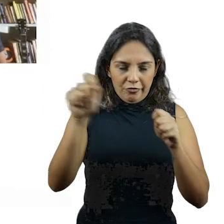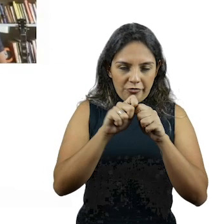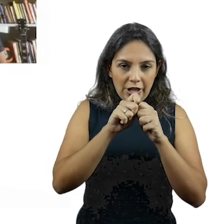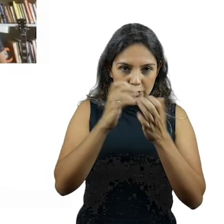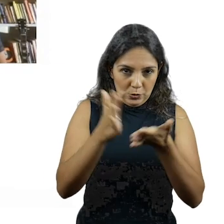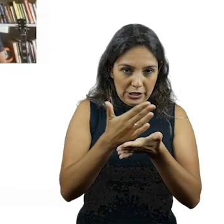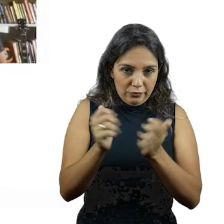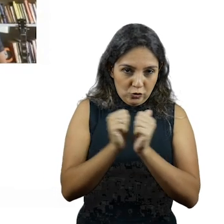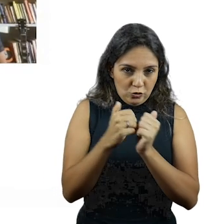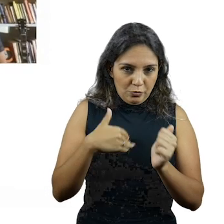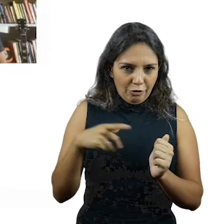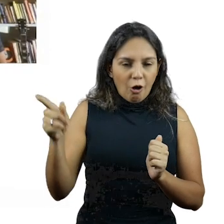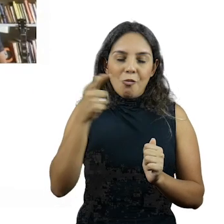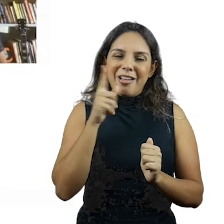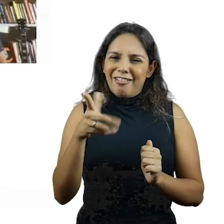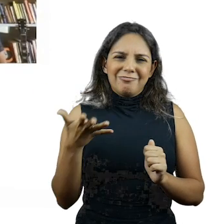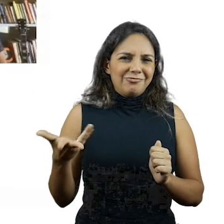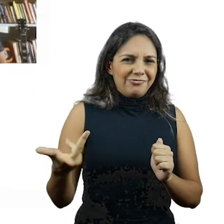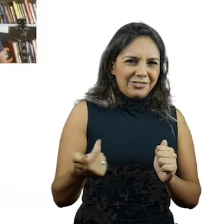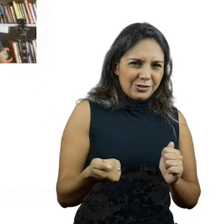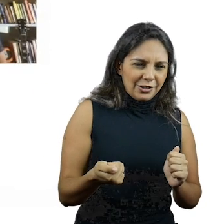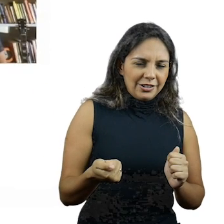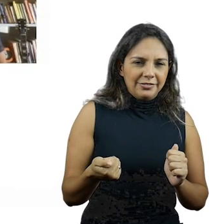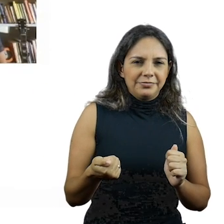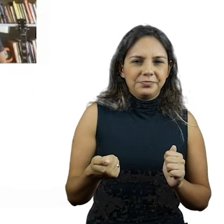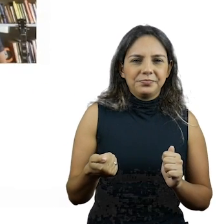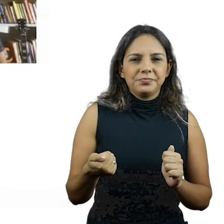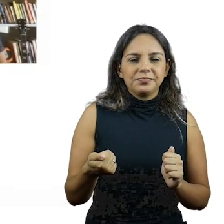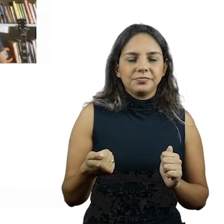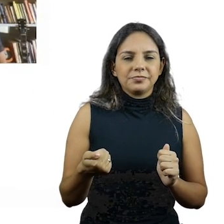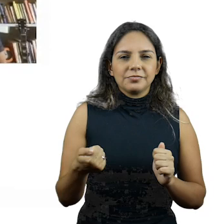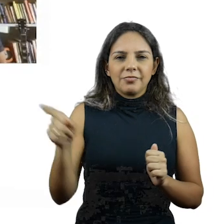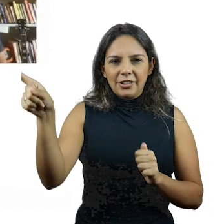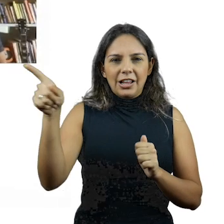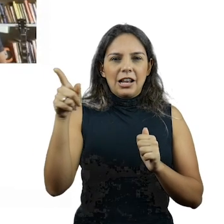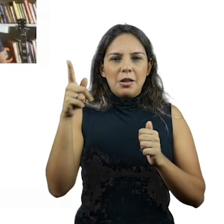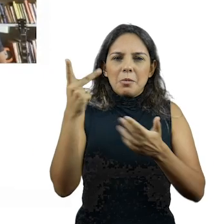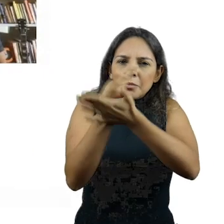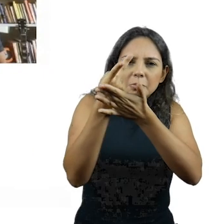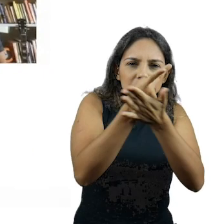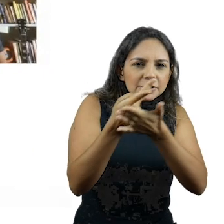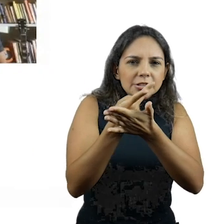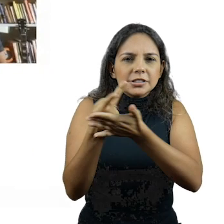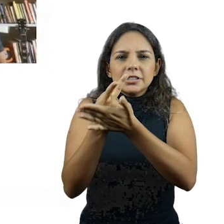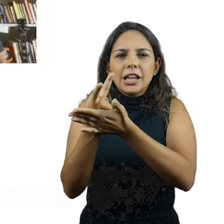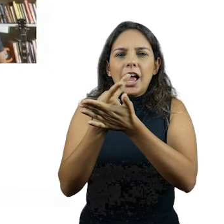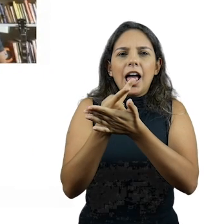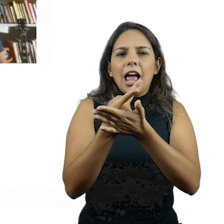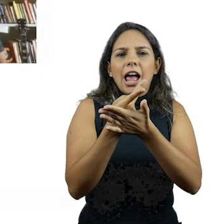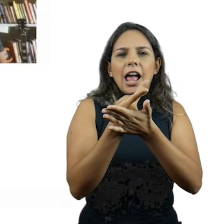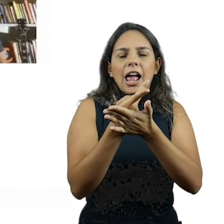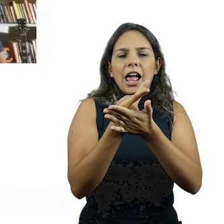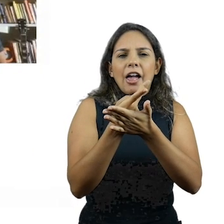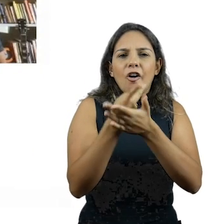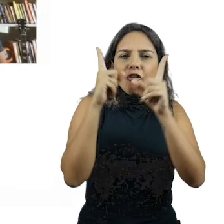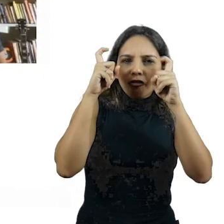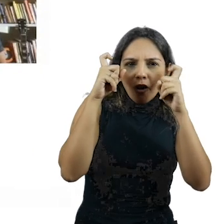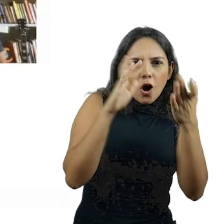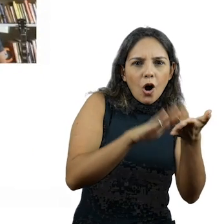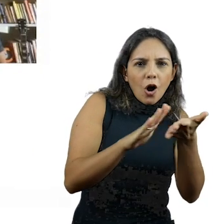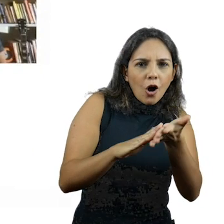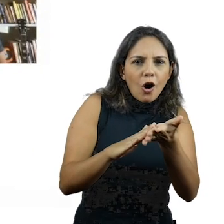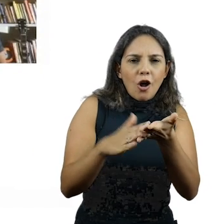cara sensacional, ele ia atrás das imagens, eu falava de uma banda, ele ia lá, achava fotos